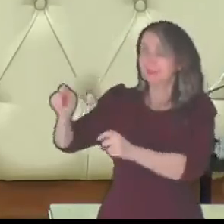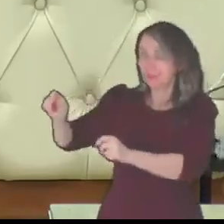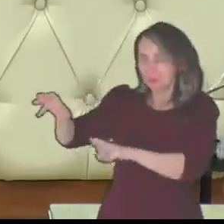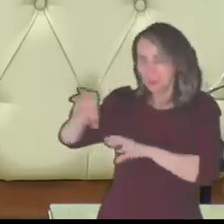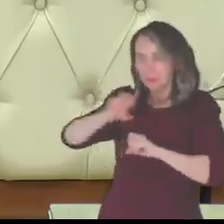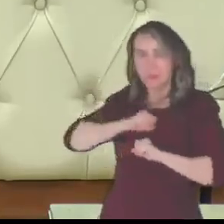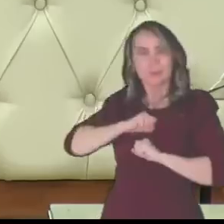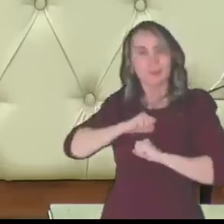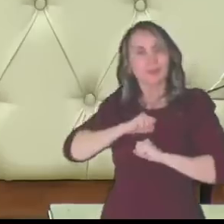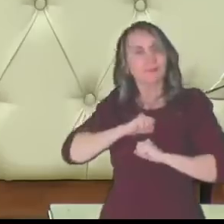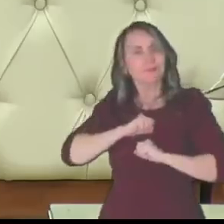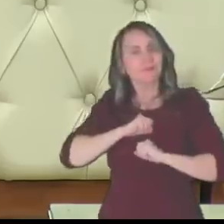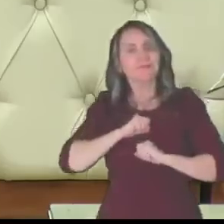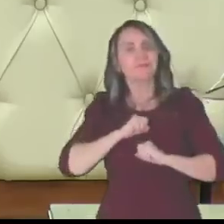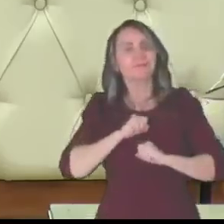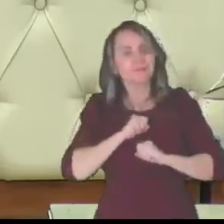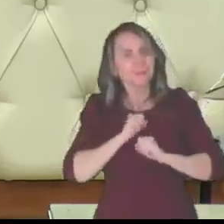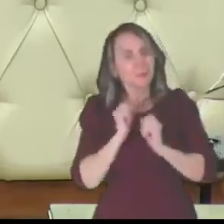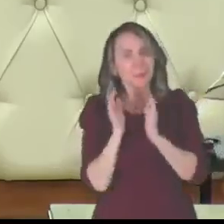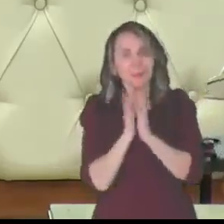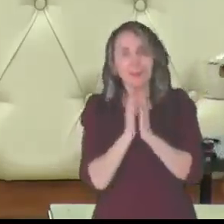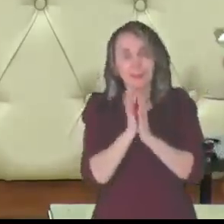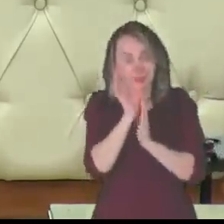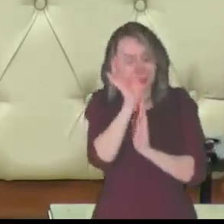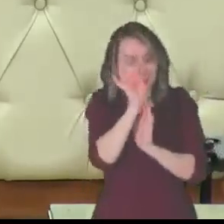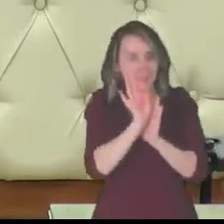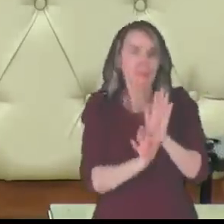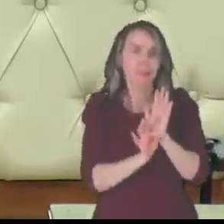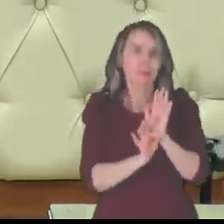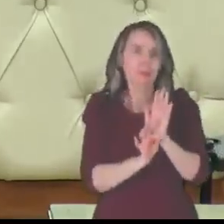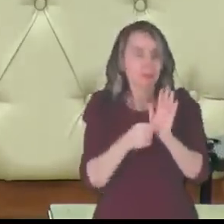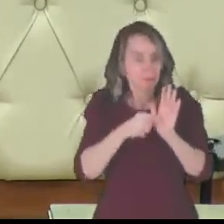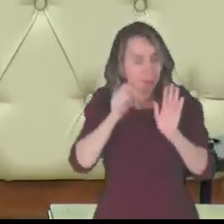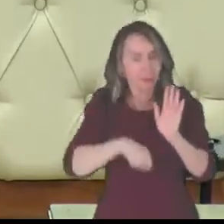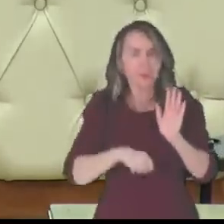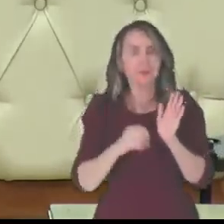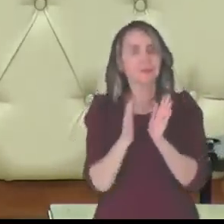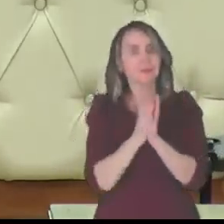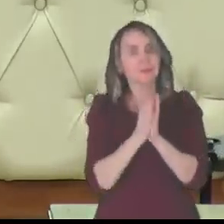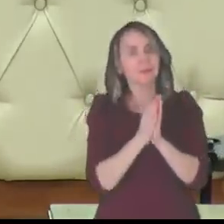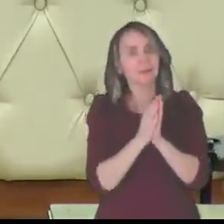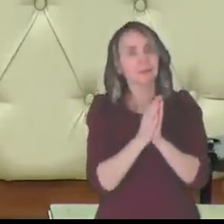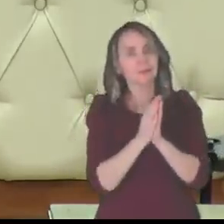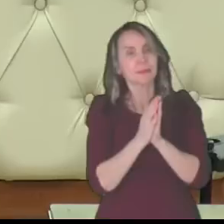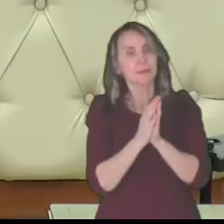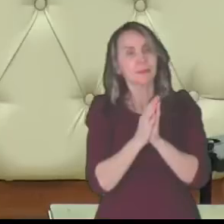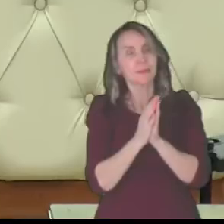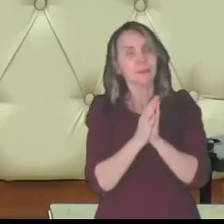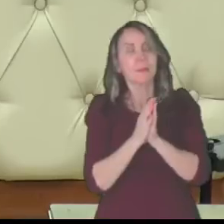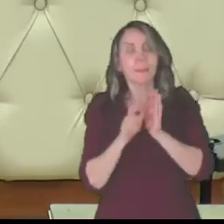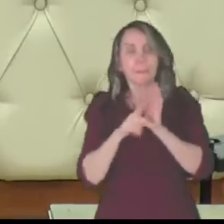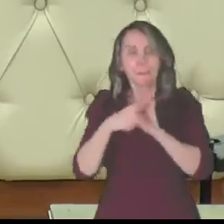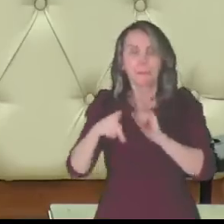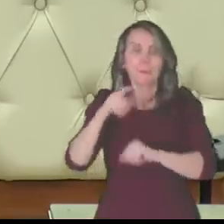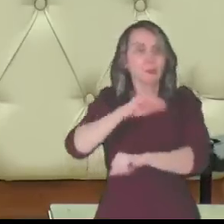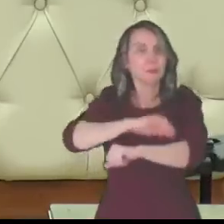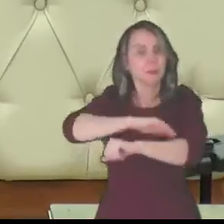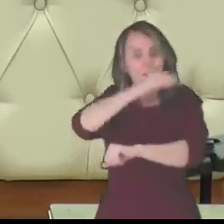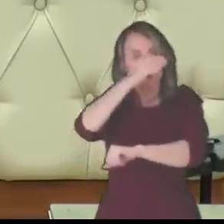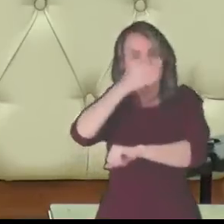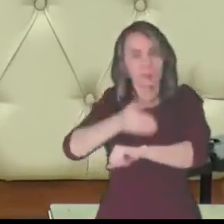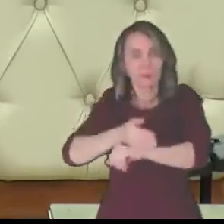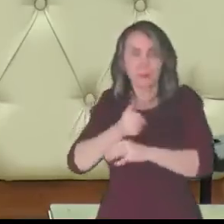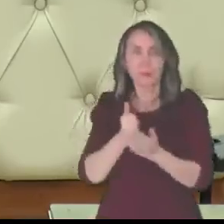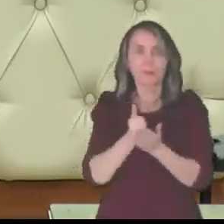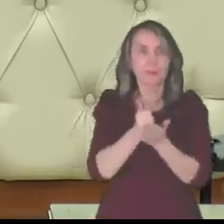são orações São textos que dá para orar são textos do altar e do Monte da Mila e do